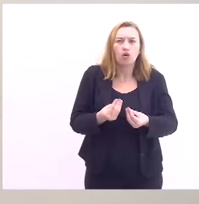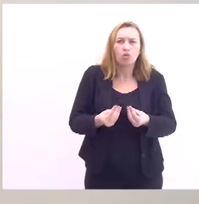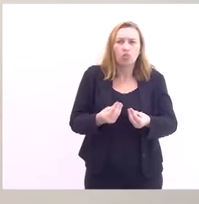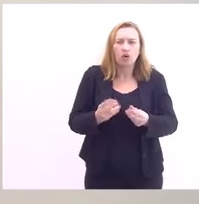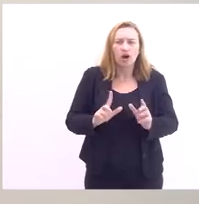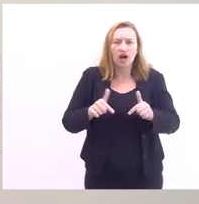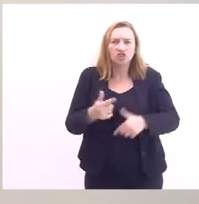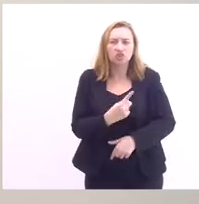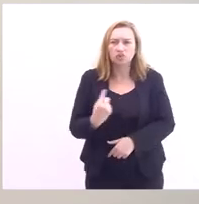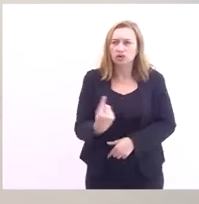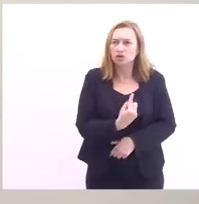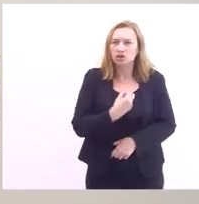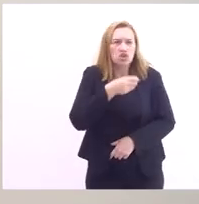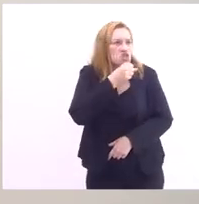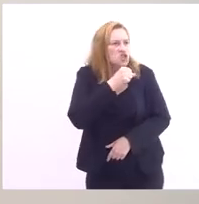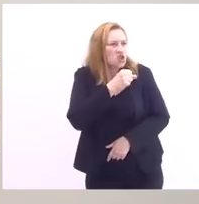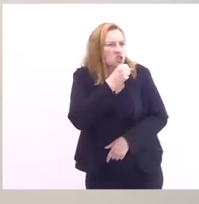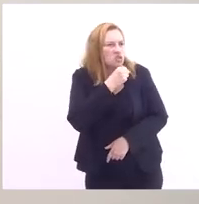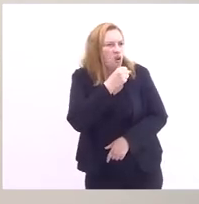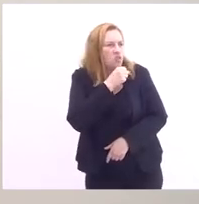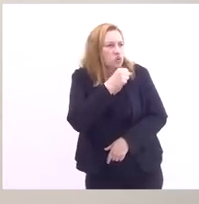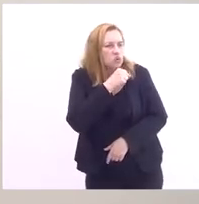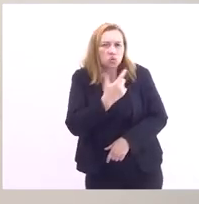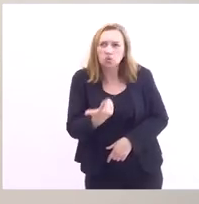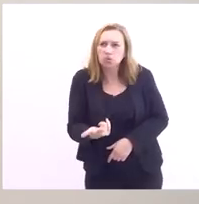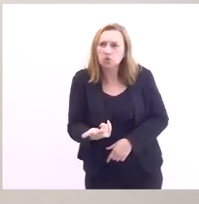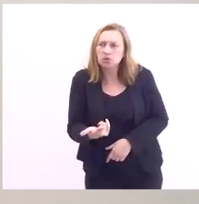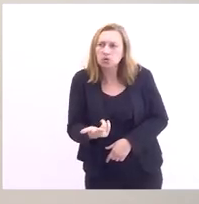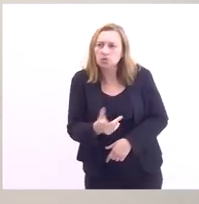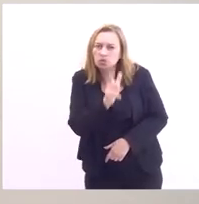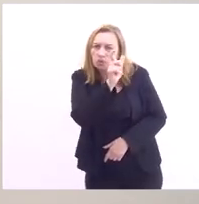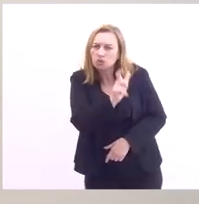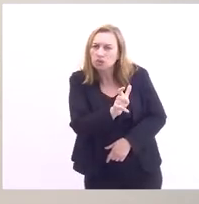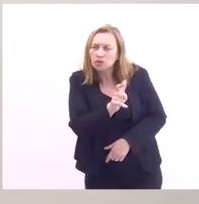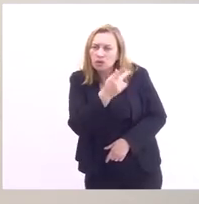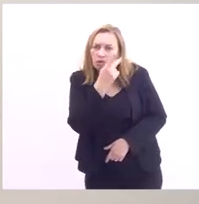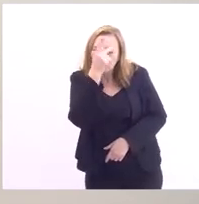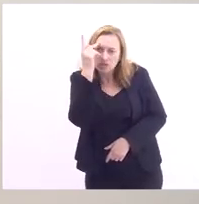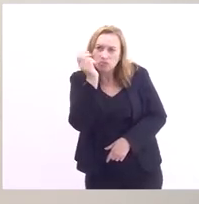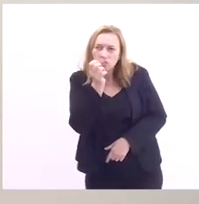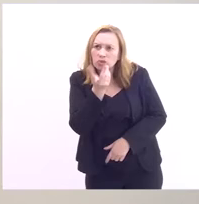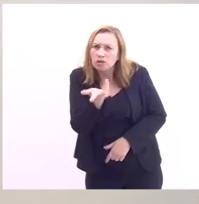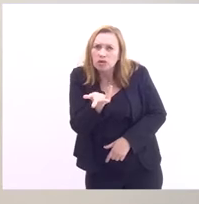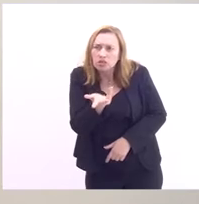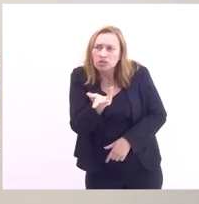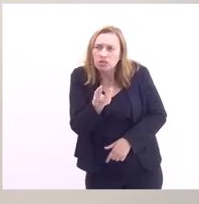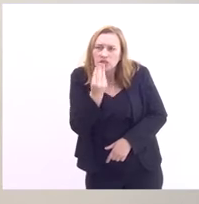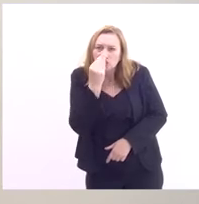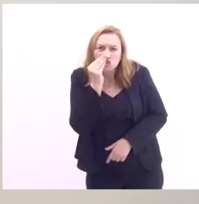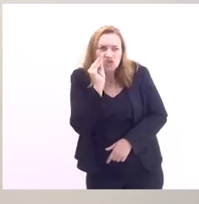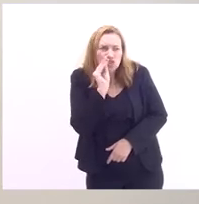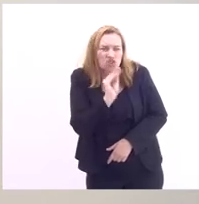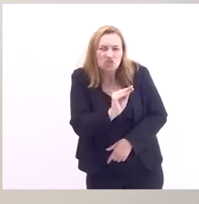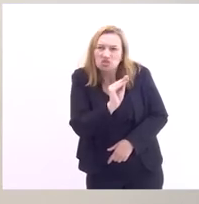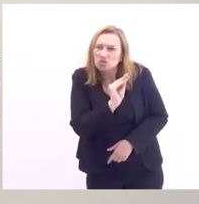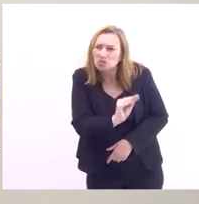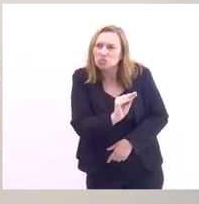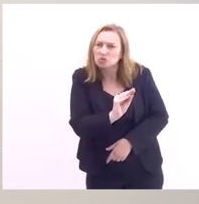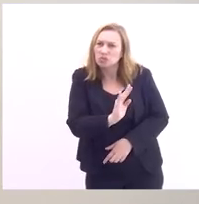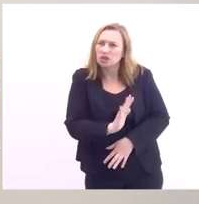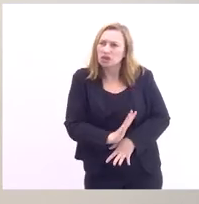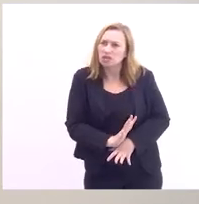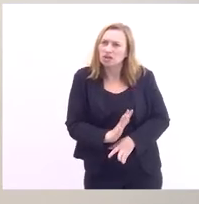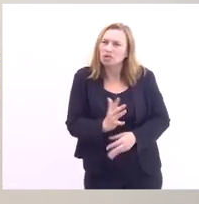Idosos sendo tratados com tamanha... Como se fala?